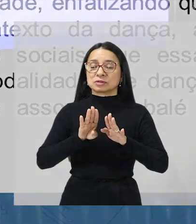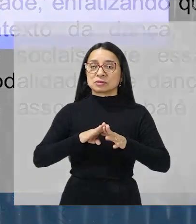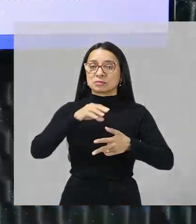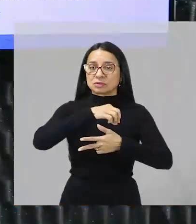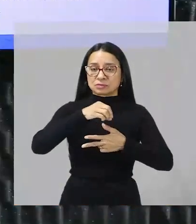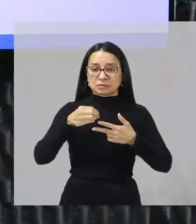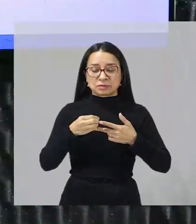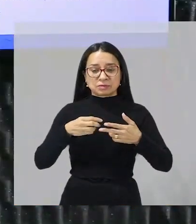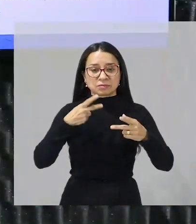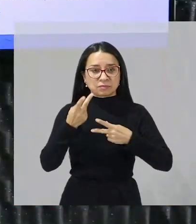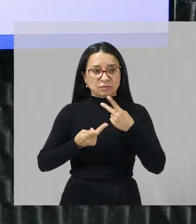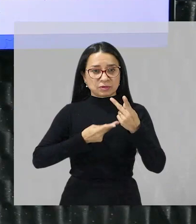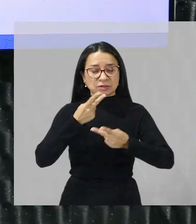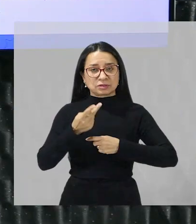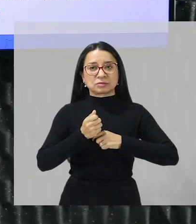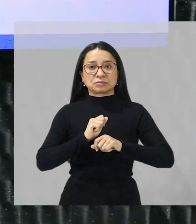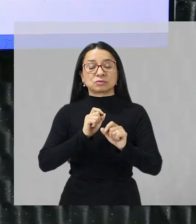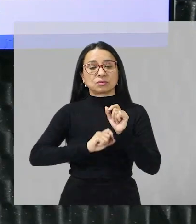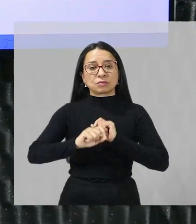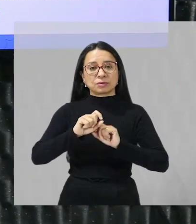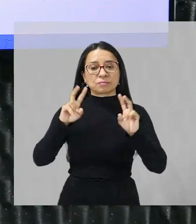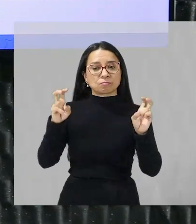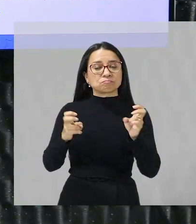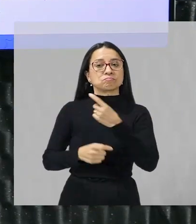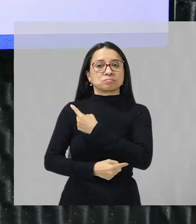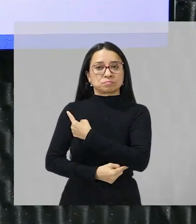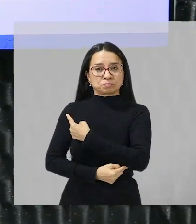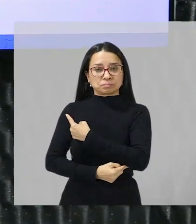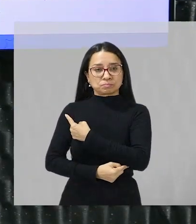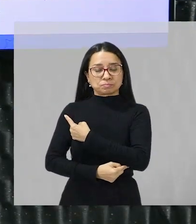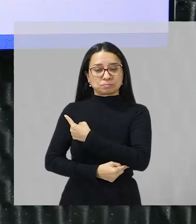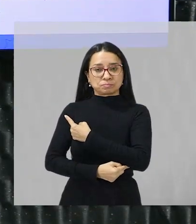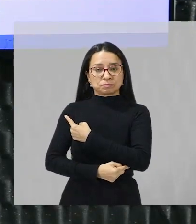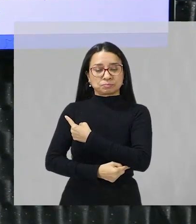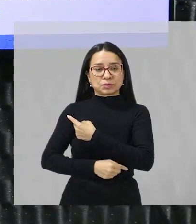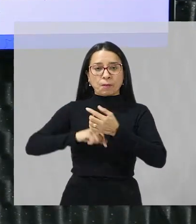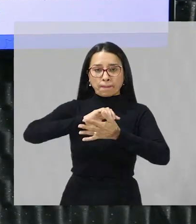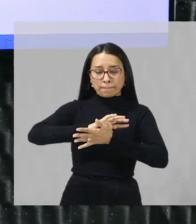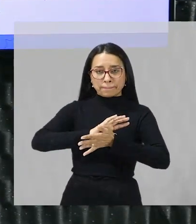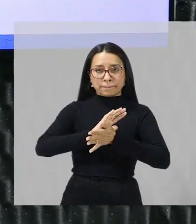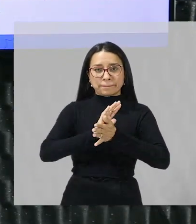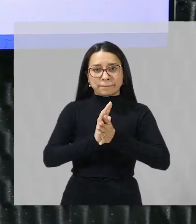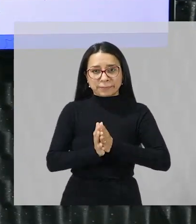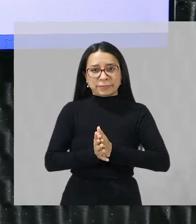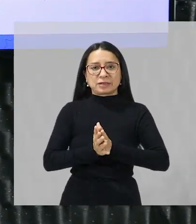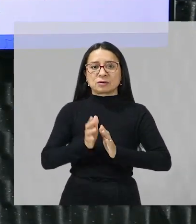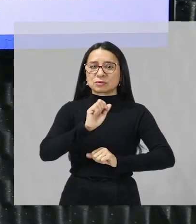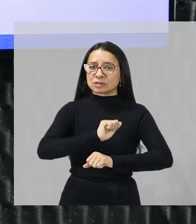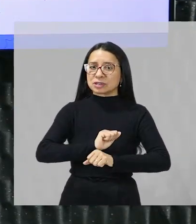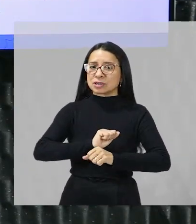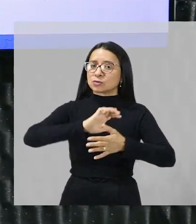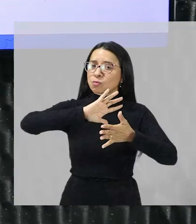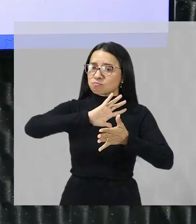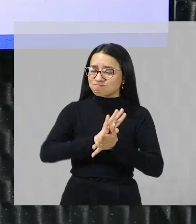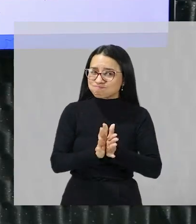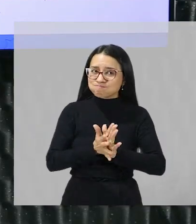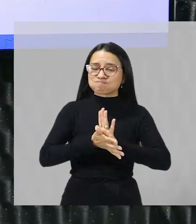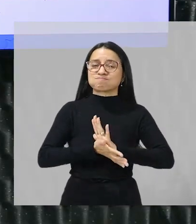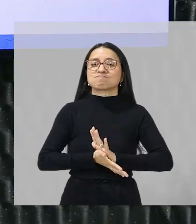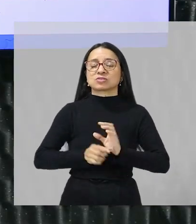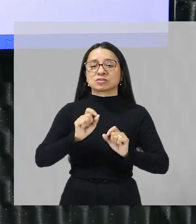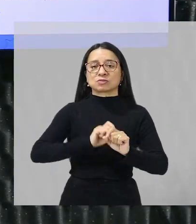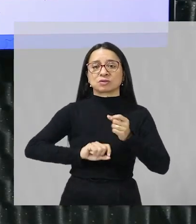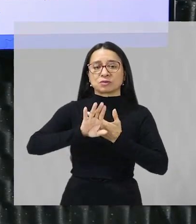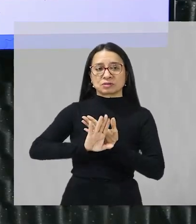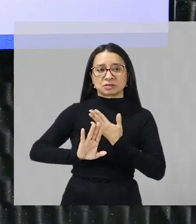perder nenhuma dica sobre esse conteúdo, beleza? E a gente vai começar com uma questão que é relativamente grande, ela tem um texto muito grande, e aí